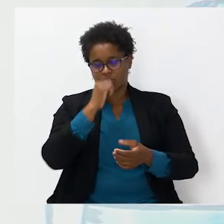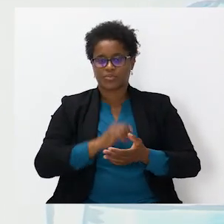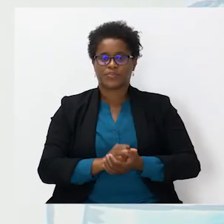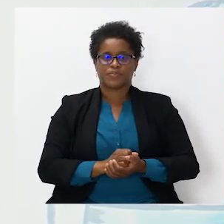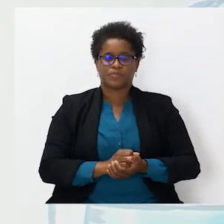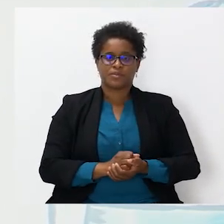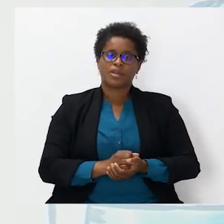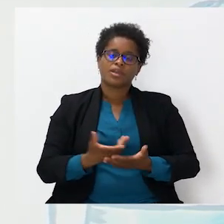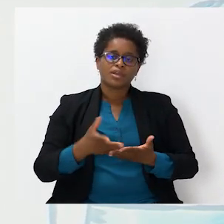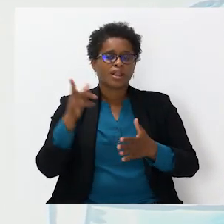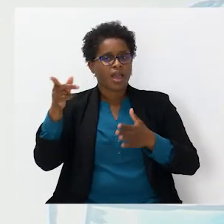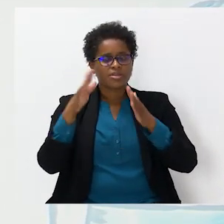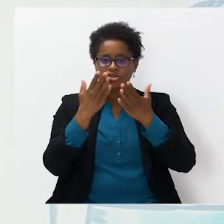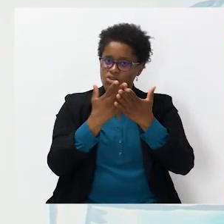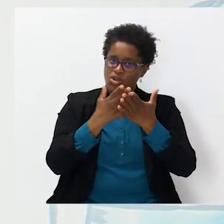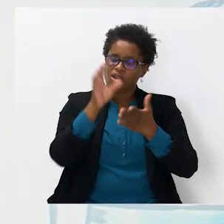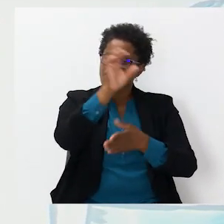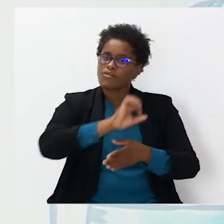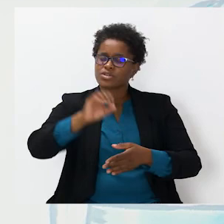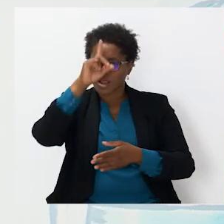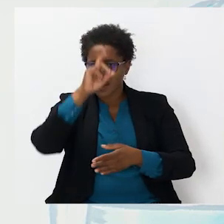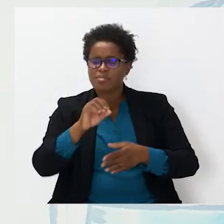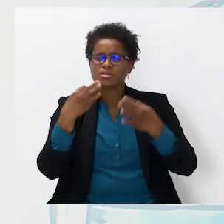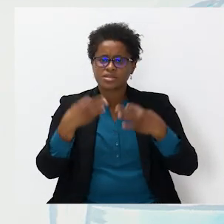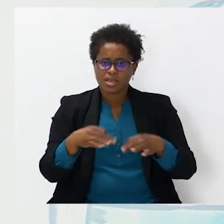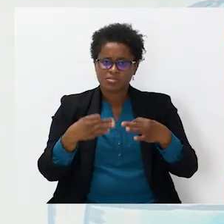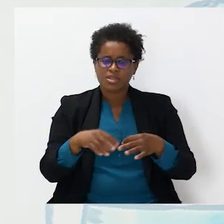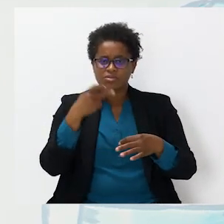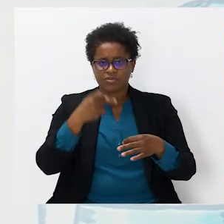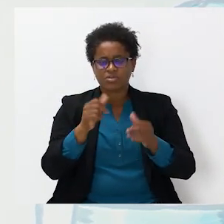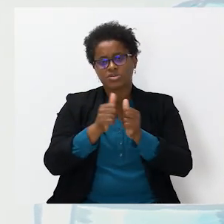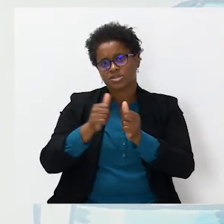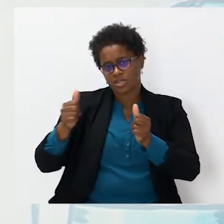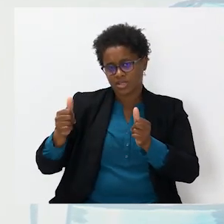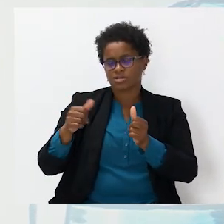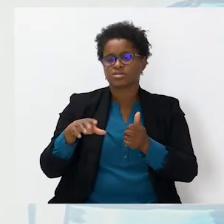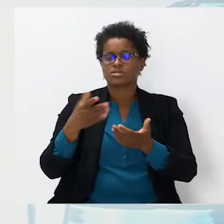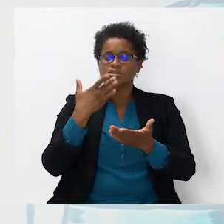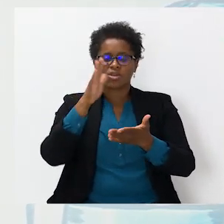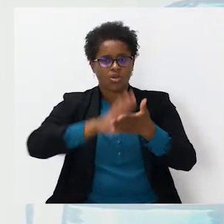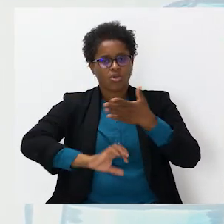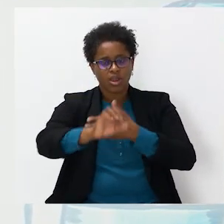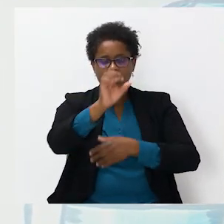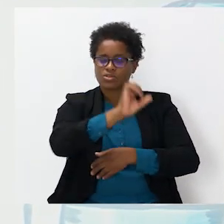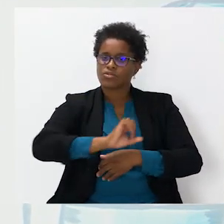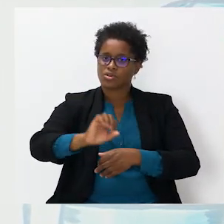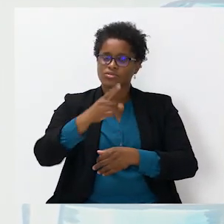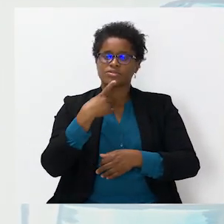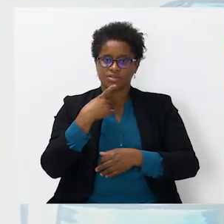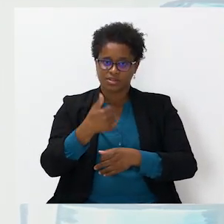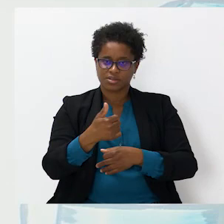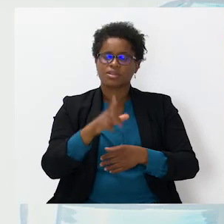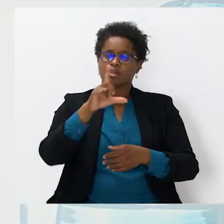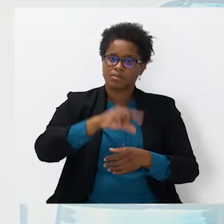sabão. E na escola, vocês lembrem sempre de manter distante dos vossos colegas, não é?